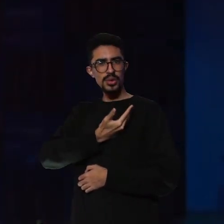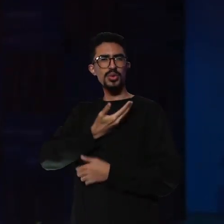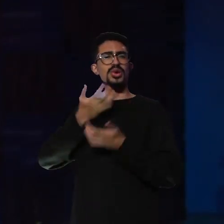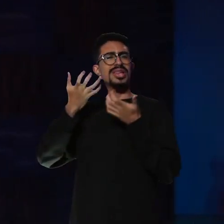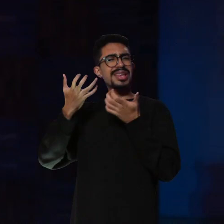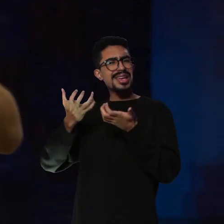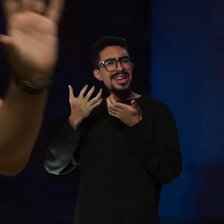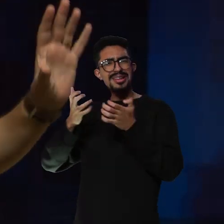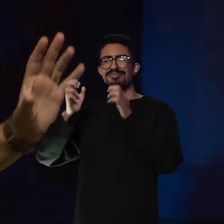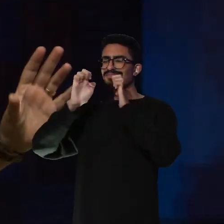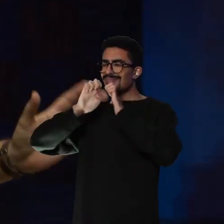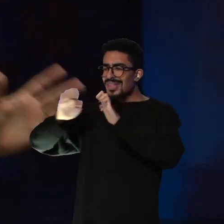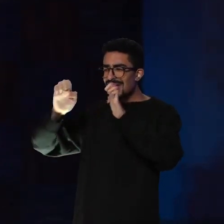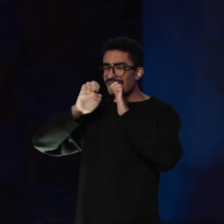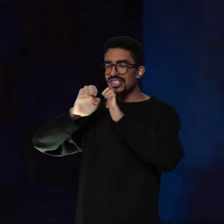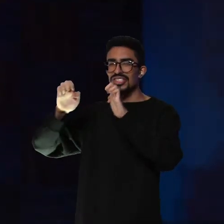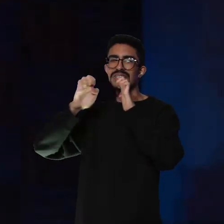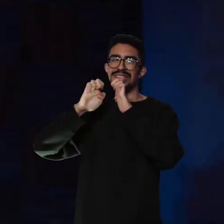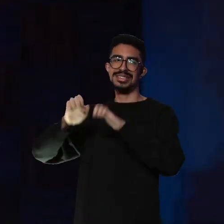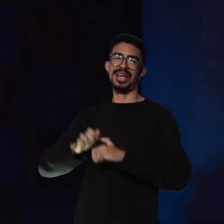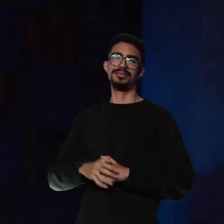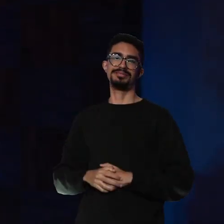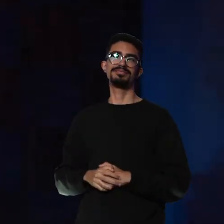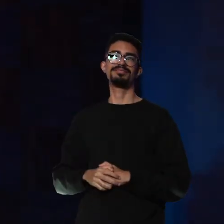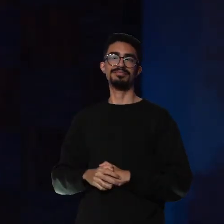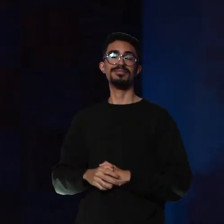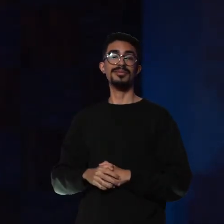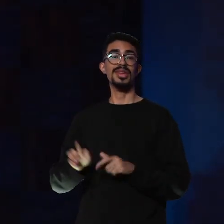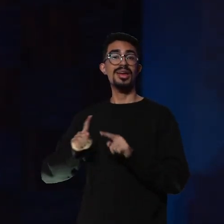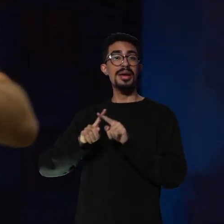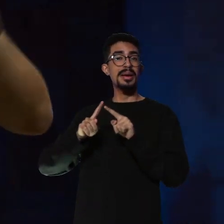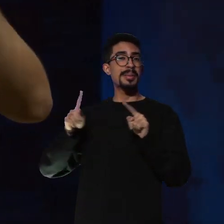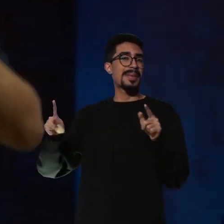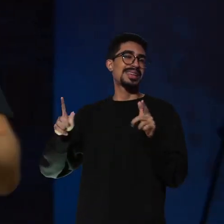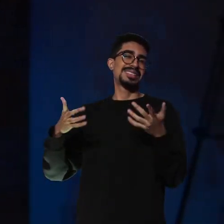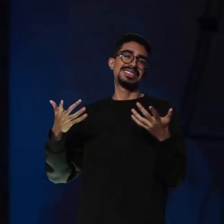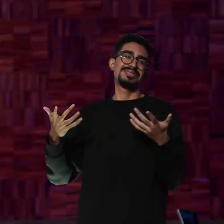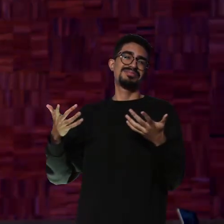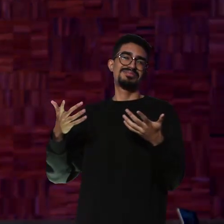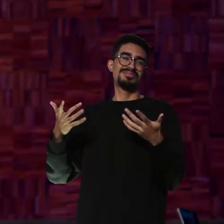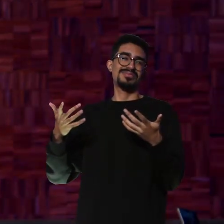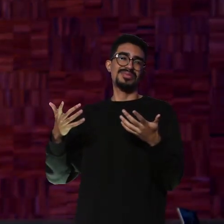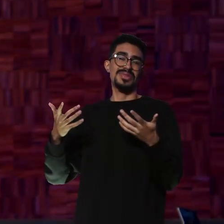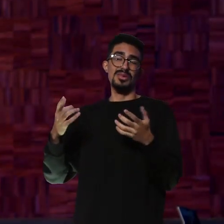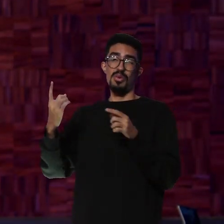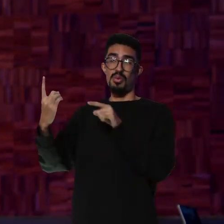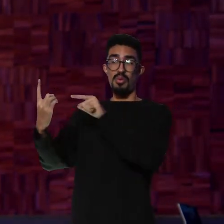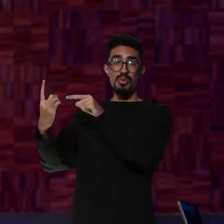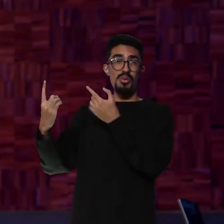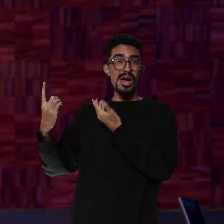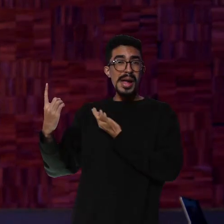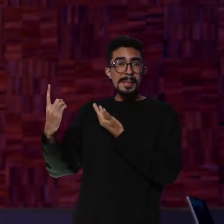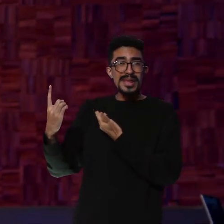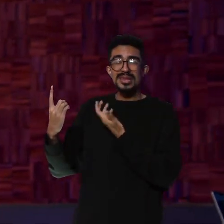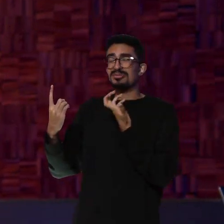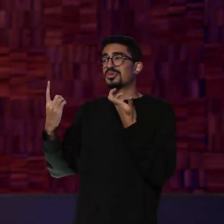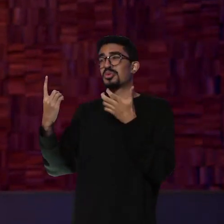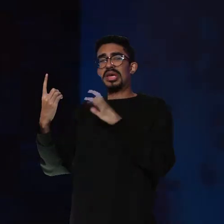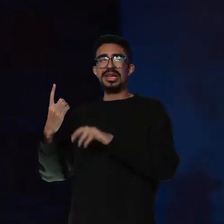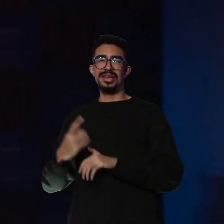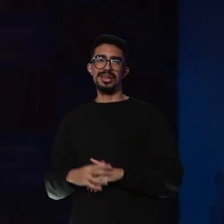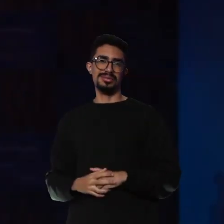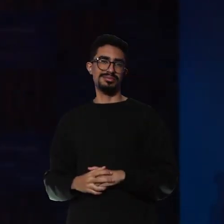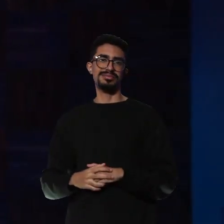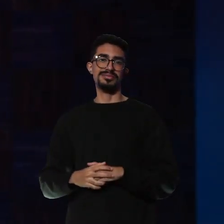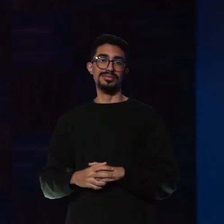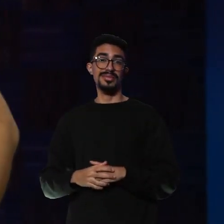deixava, me respeitava demais com relação às minhas decisões e à religião, mas ele não dava muita trela para esses assuntos. E eu tentei várias